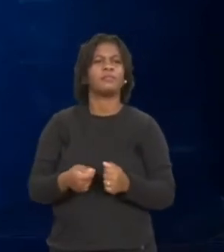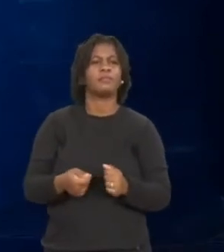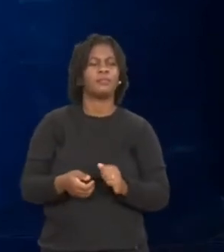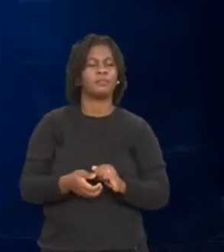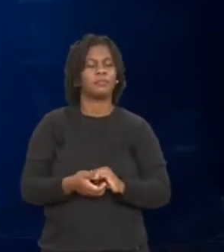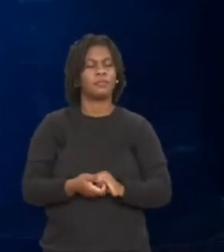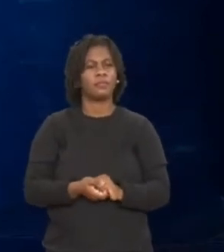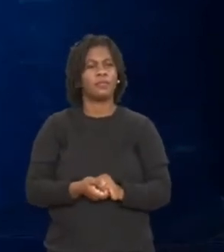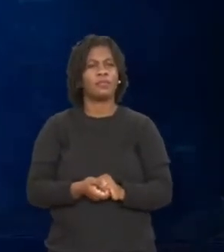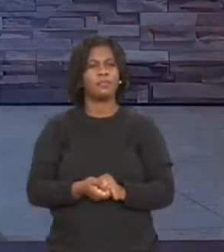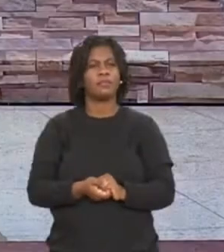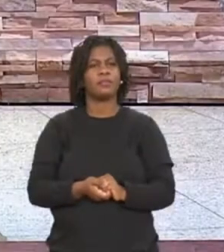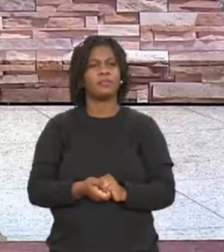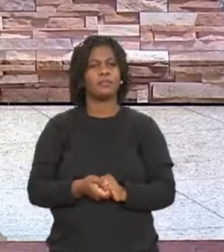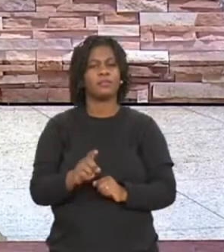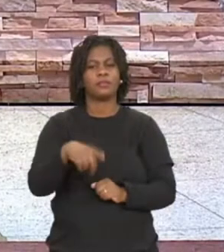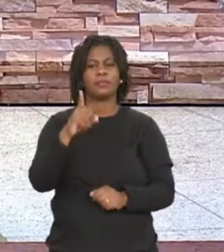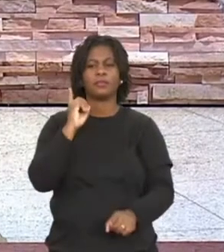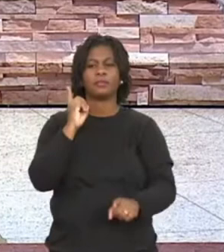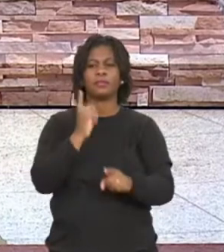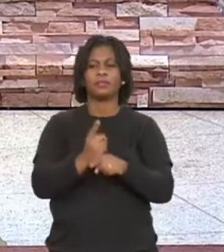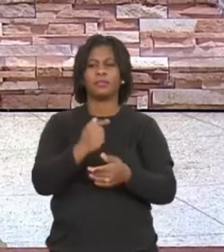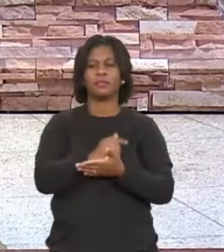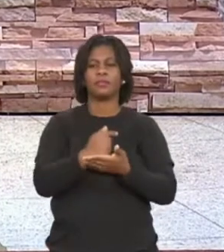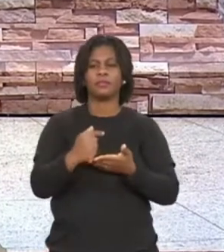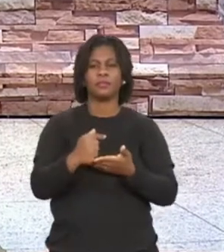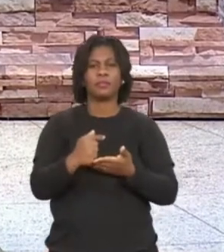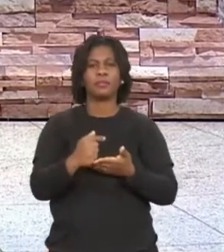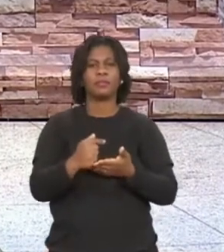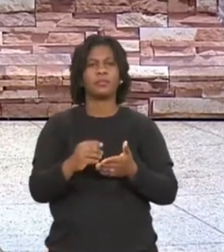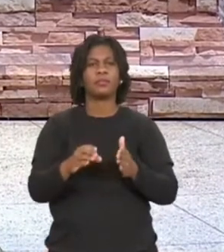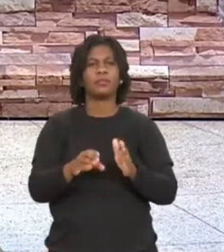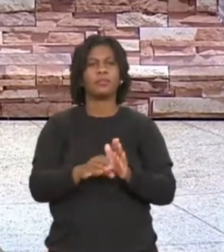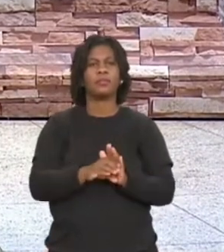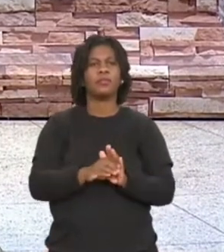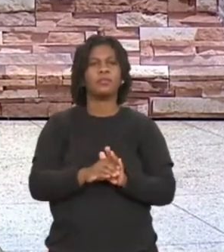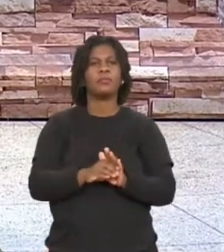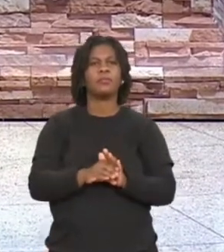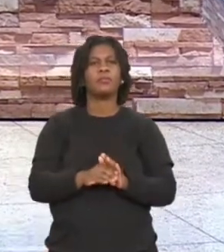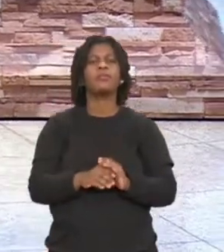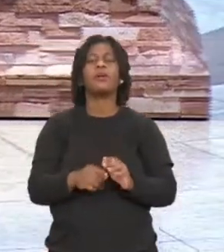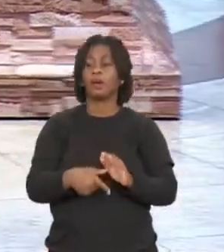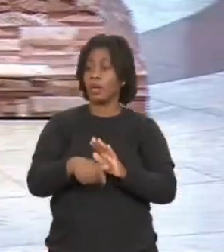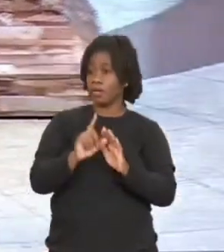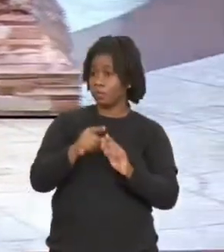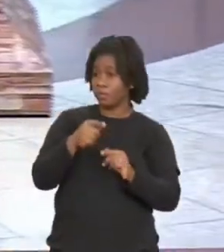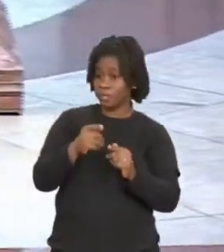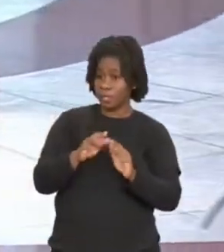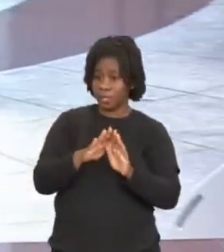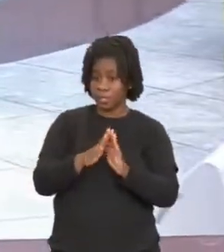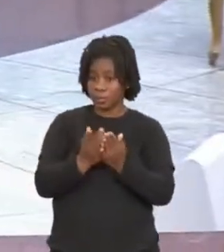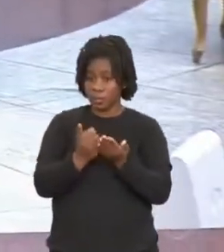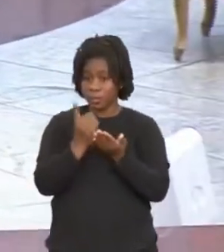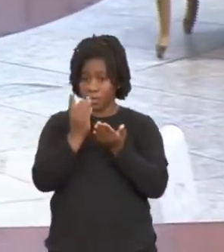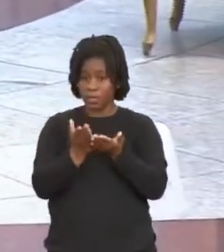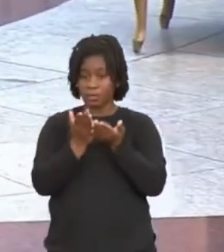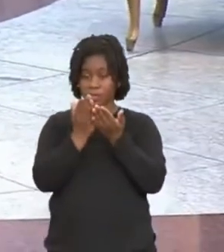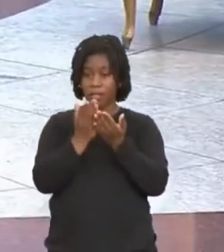já achou? Gênesis 28, 15. Levante sua Bíblia, por favor. Aliás, antes de levantar, olha aqui para mim, por favor.